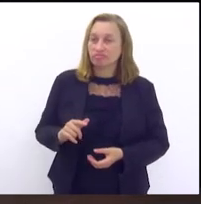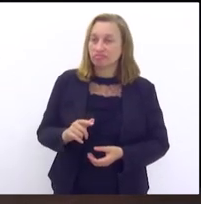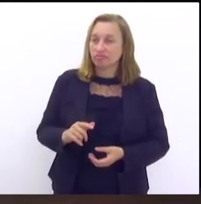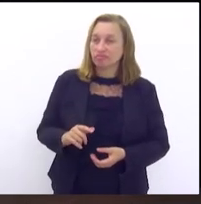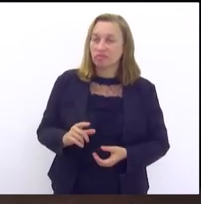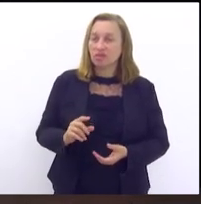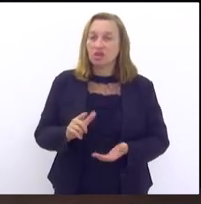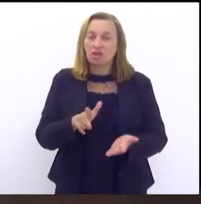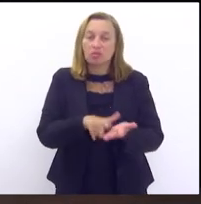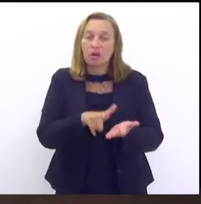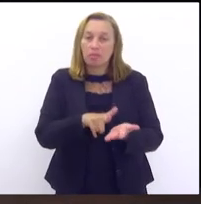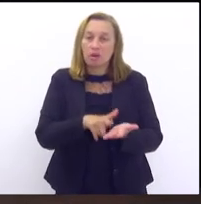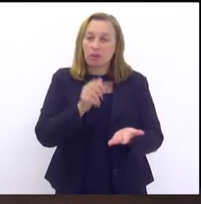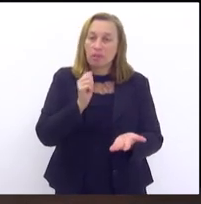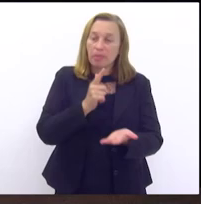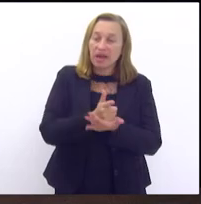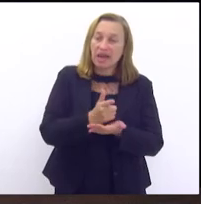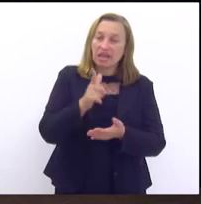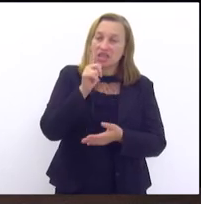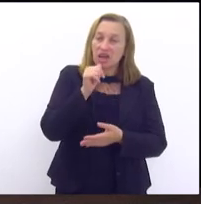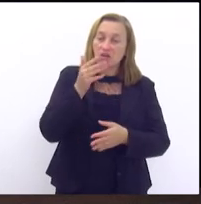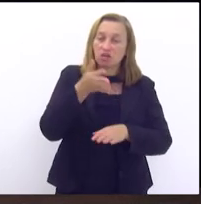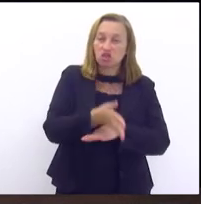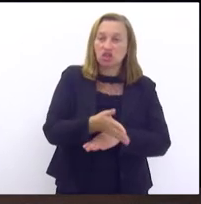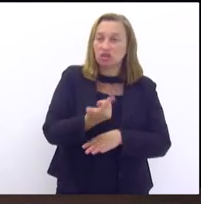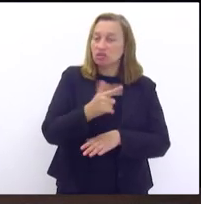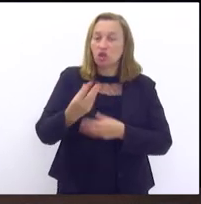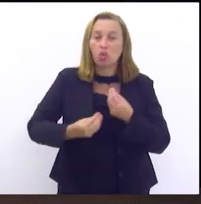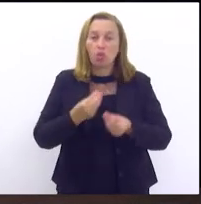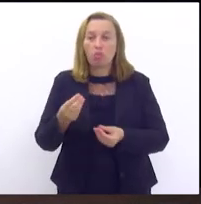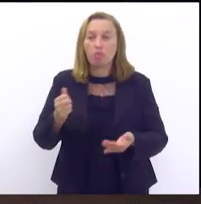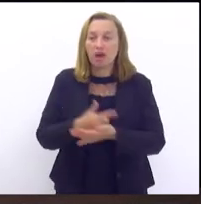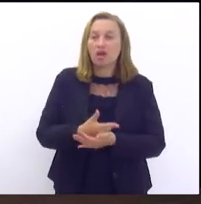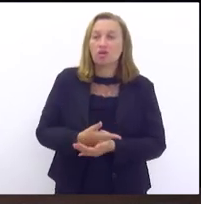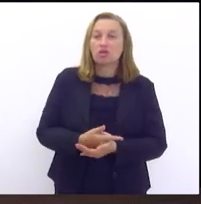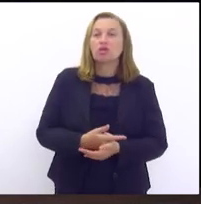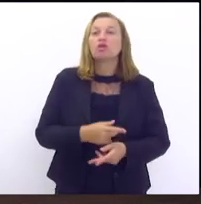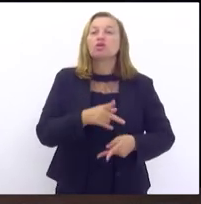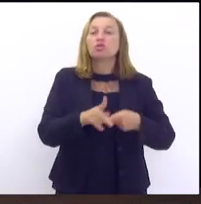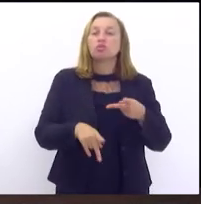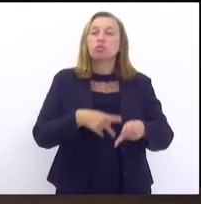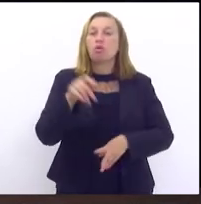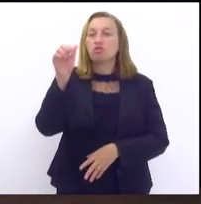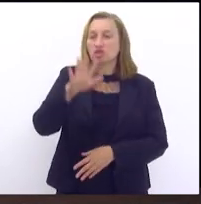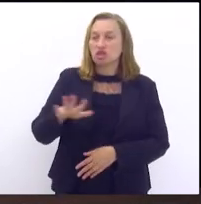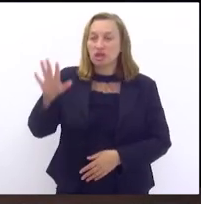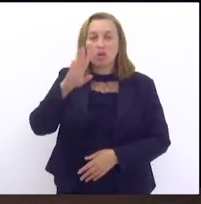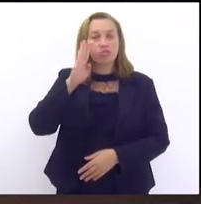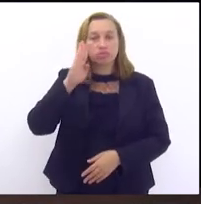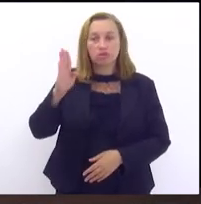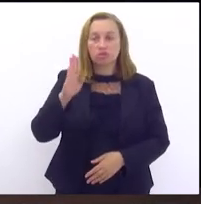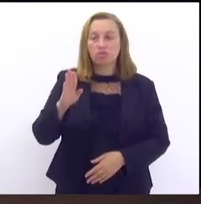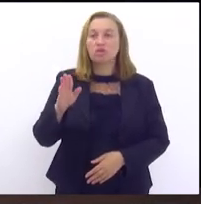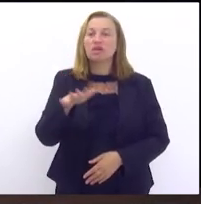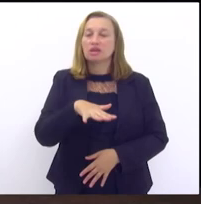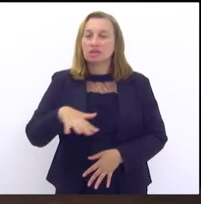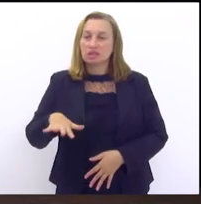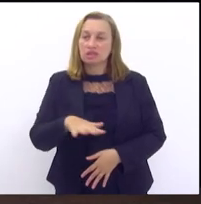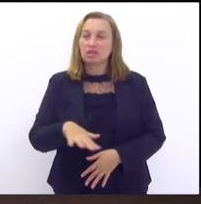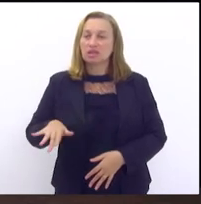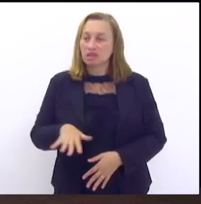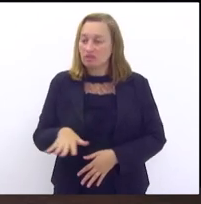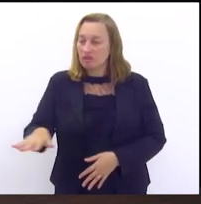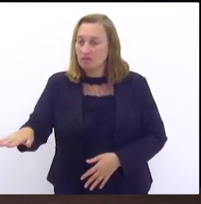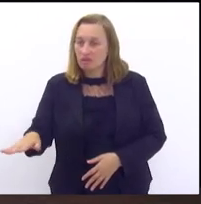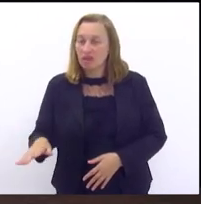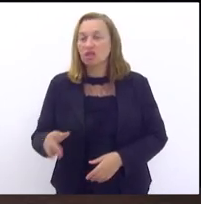conta chega e ele não tem como pagar. Então, isso vale para a população em forma geral, mas principalmente para as áreas da periferia